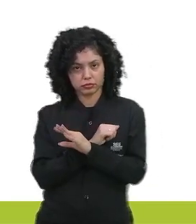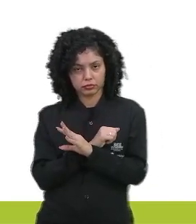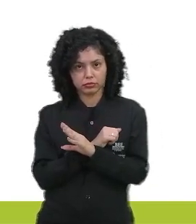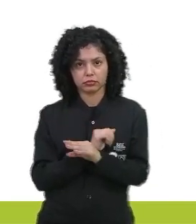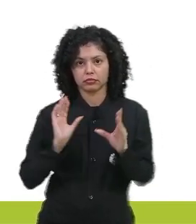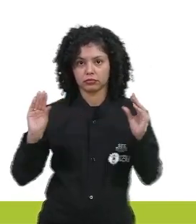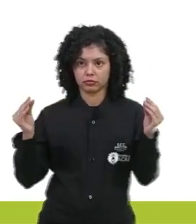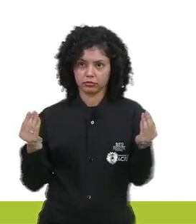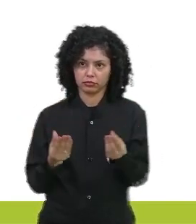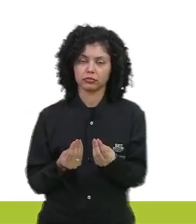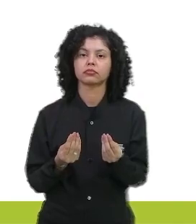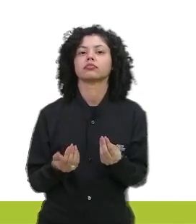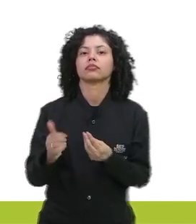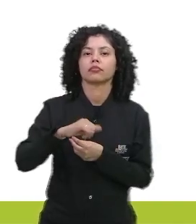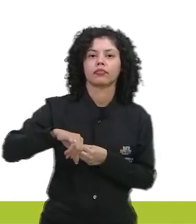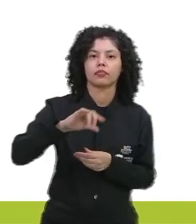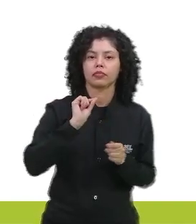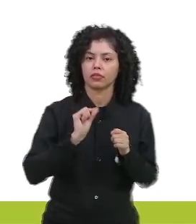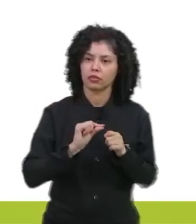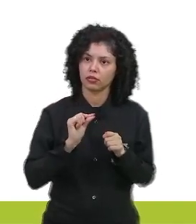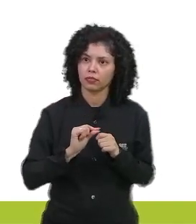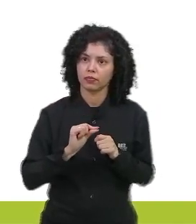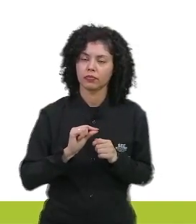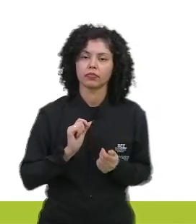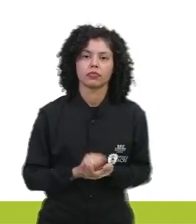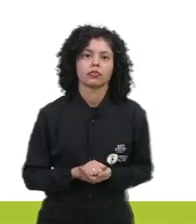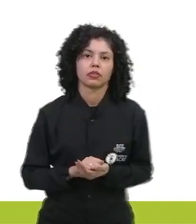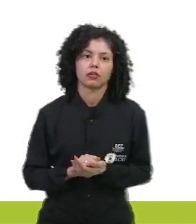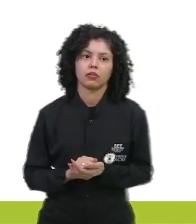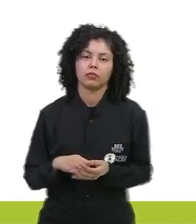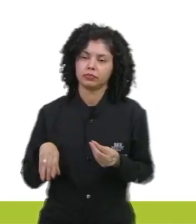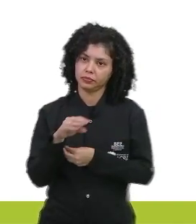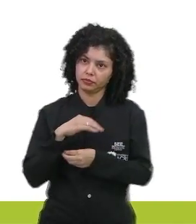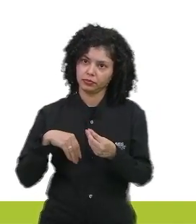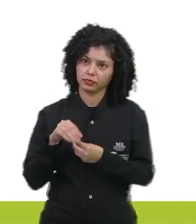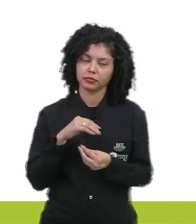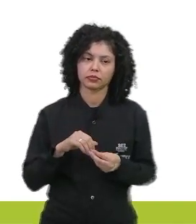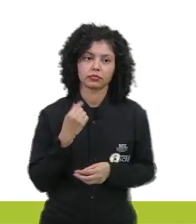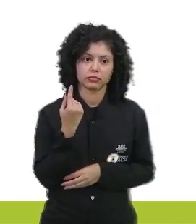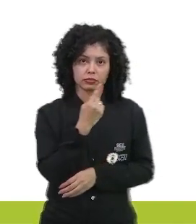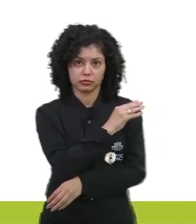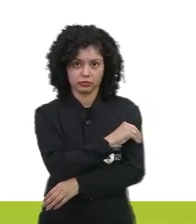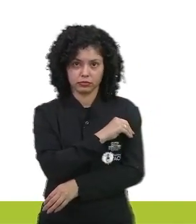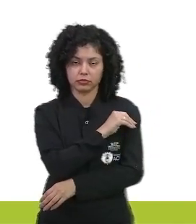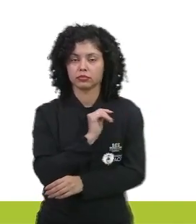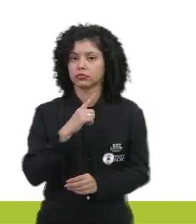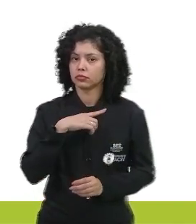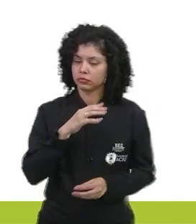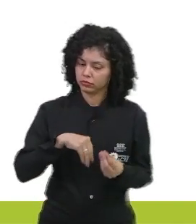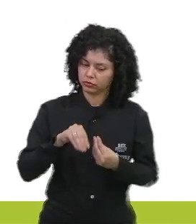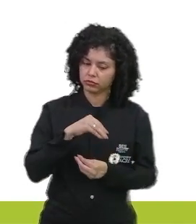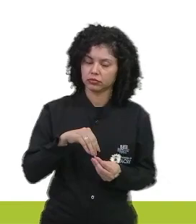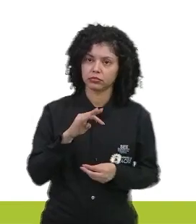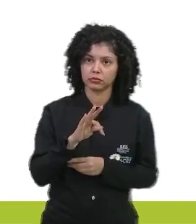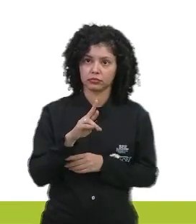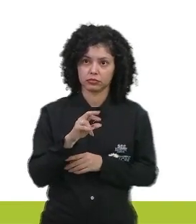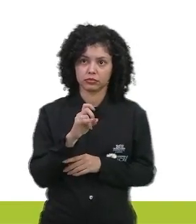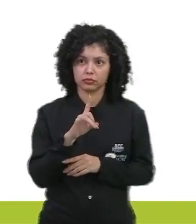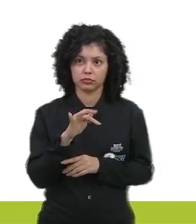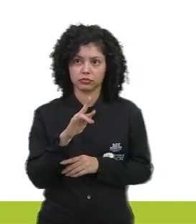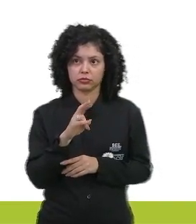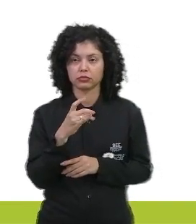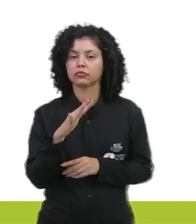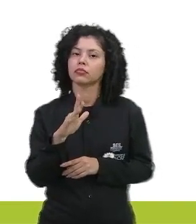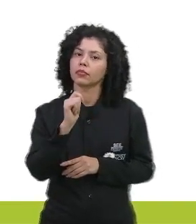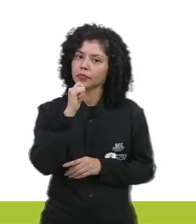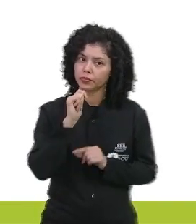uma substância oleaginosa, e faço esse ácido graxo reagir com um álcool, eu tenho uma reação de transesterificação,